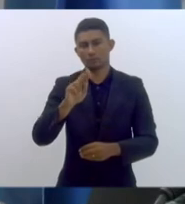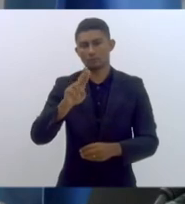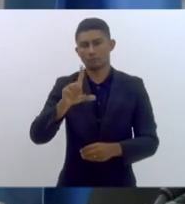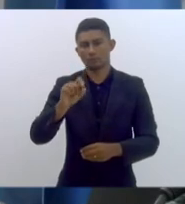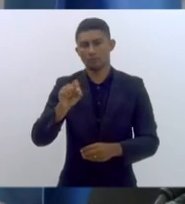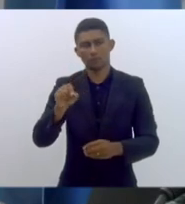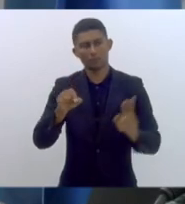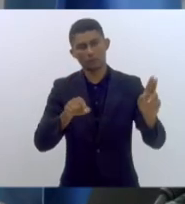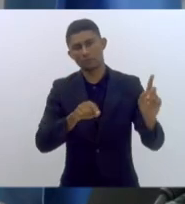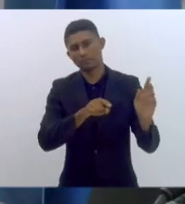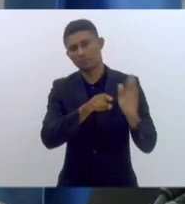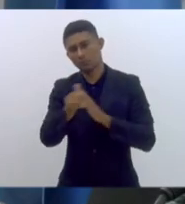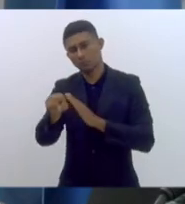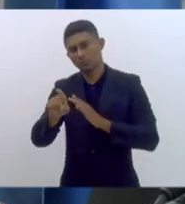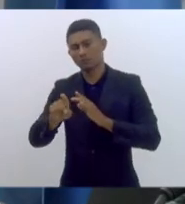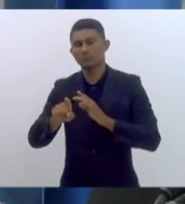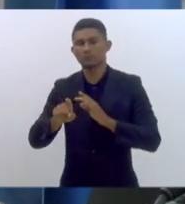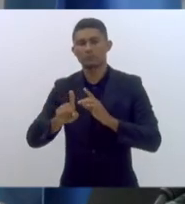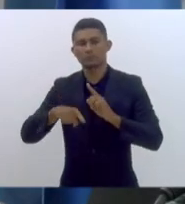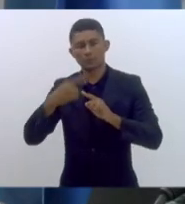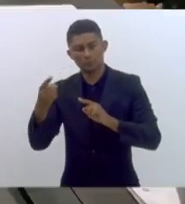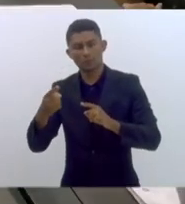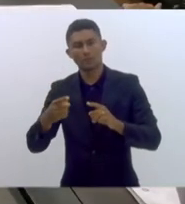pergunta e depois do Paulo eu vou encerrar.